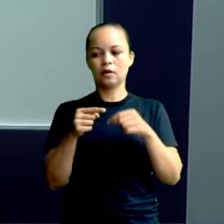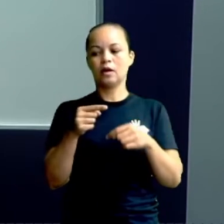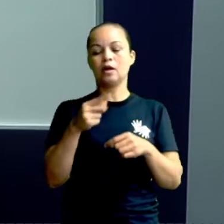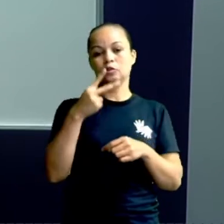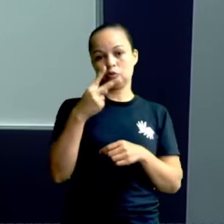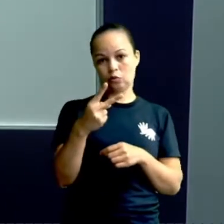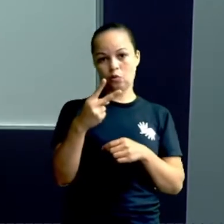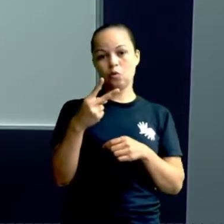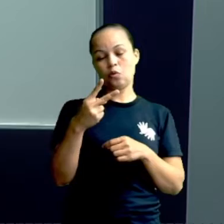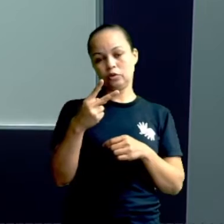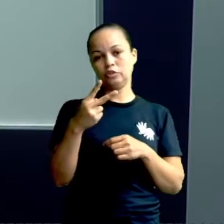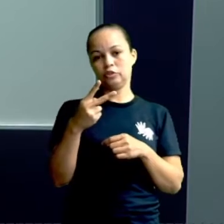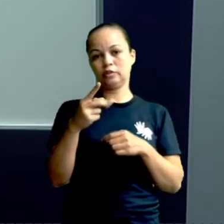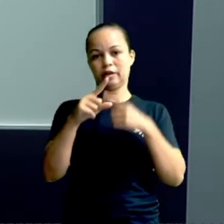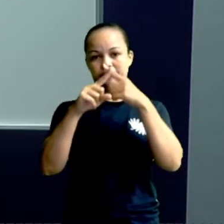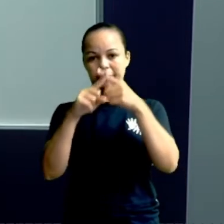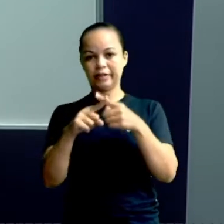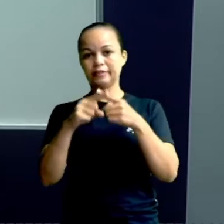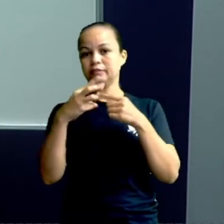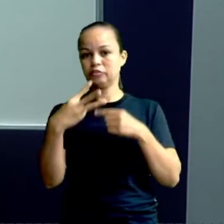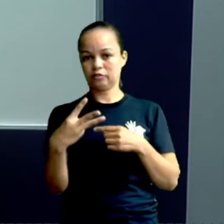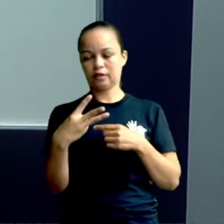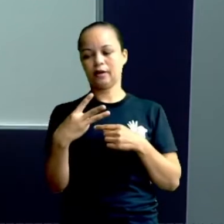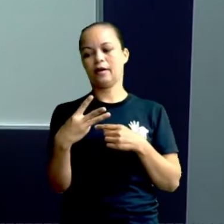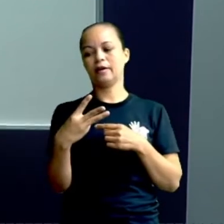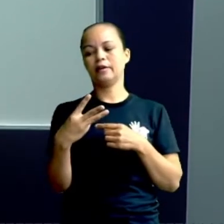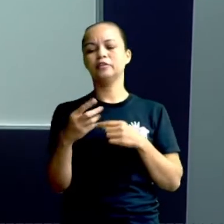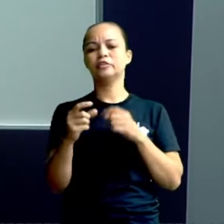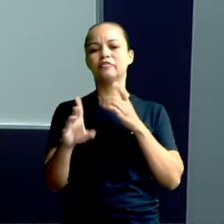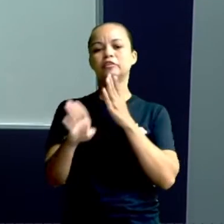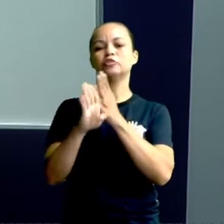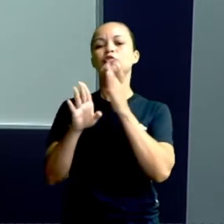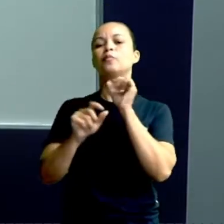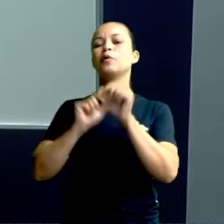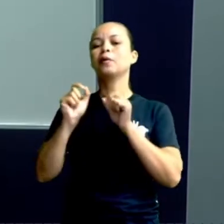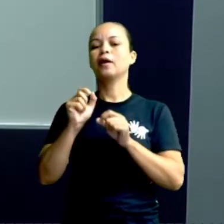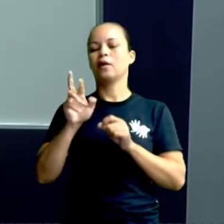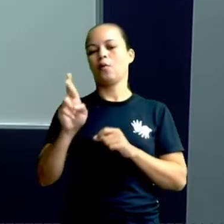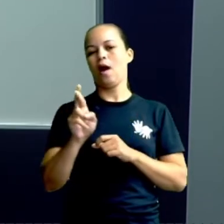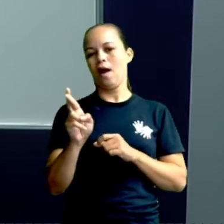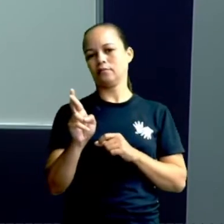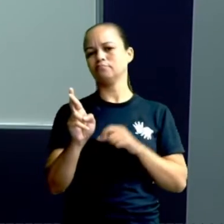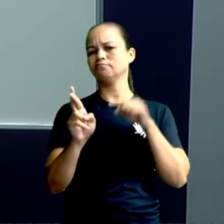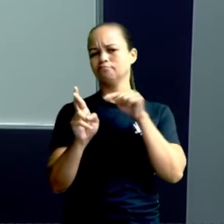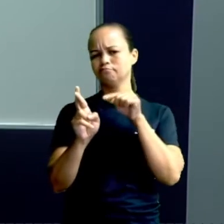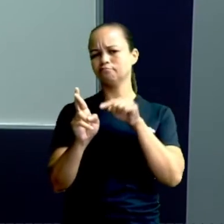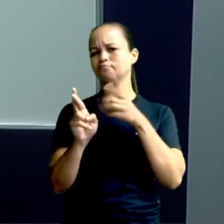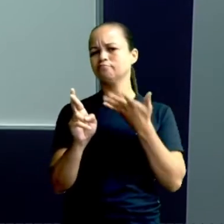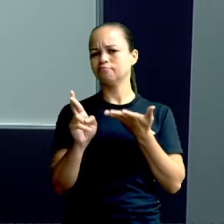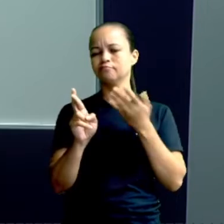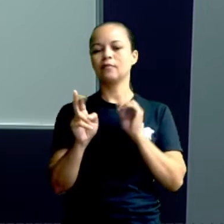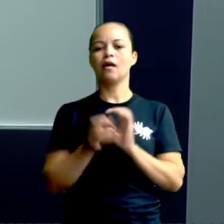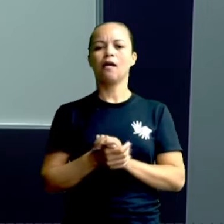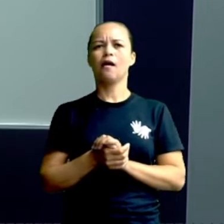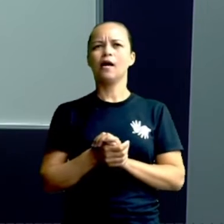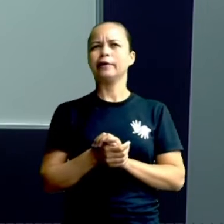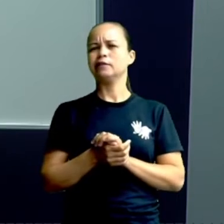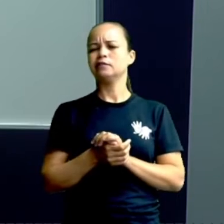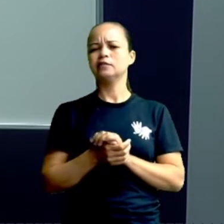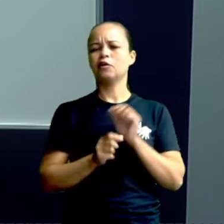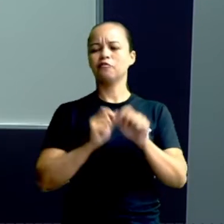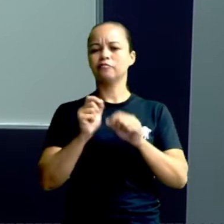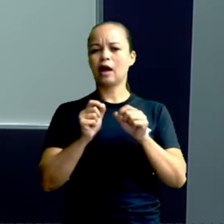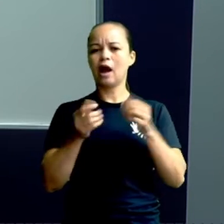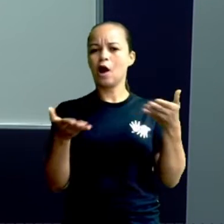ele disse que é 3. E a gente vai descobrir o raio. Tá certo? Então, o que a gente vai